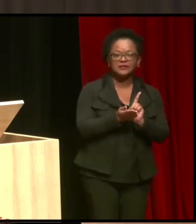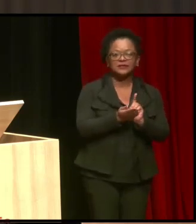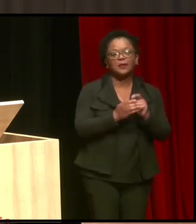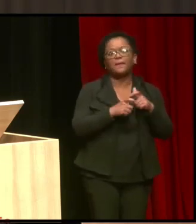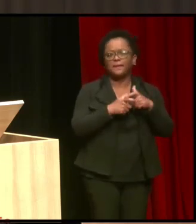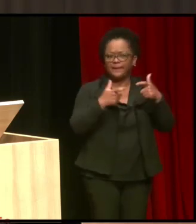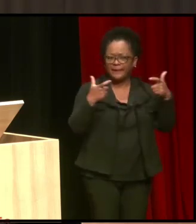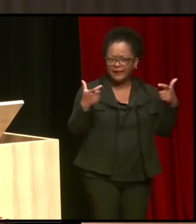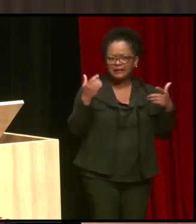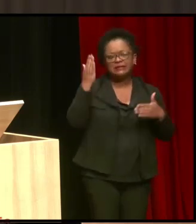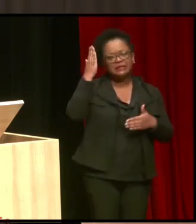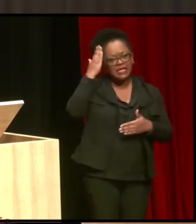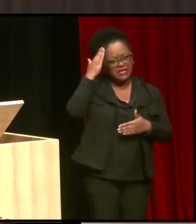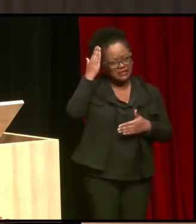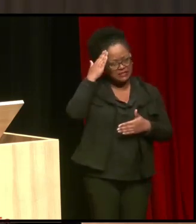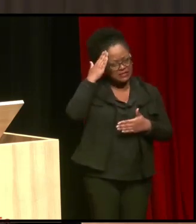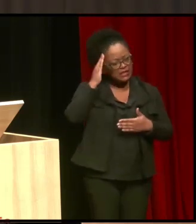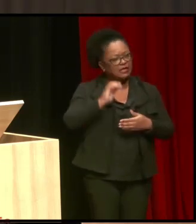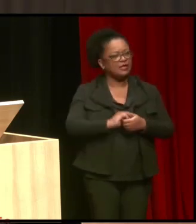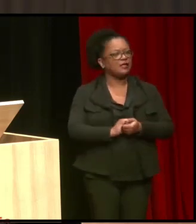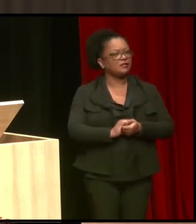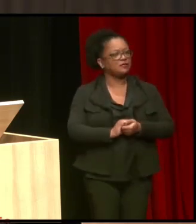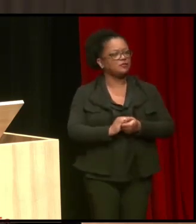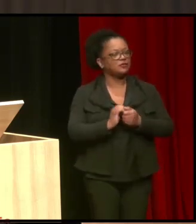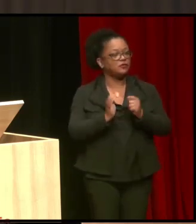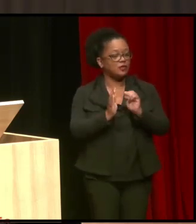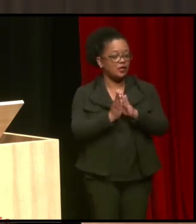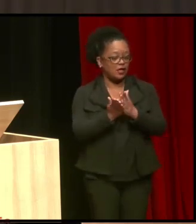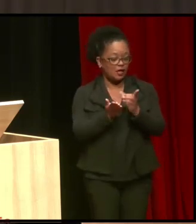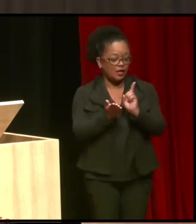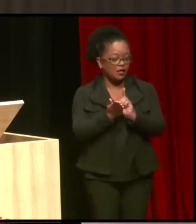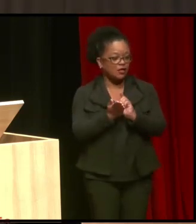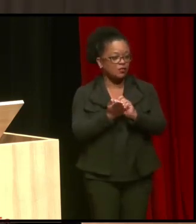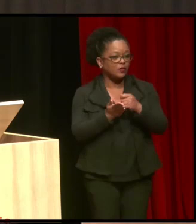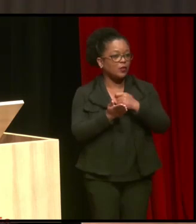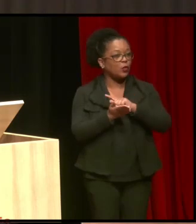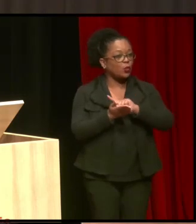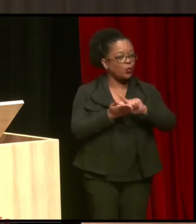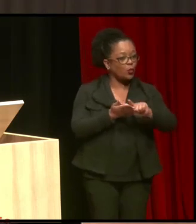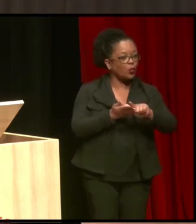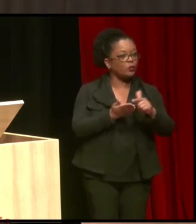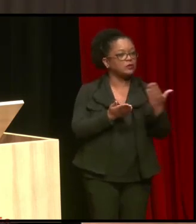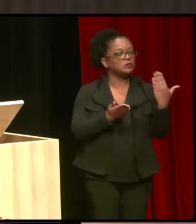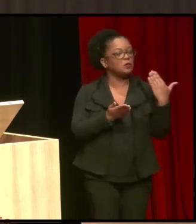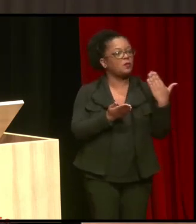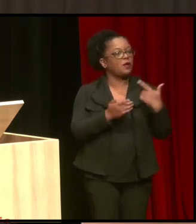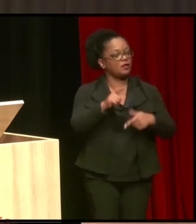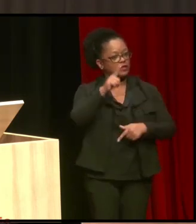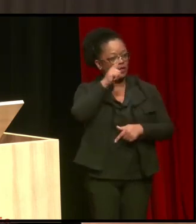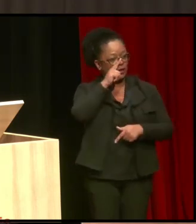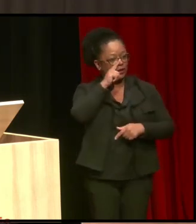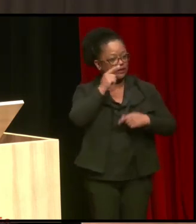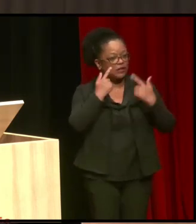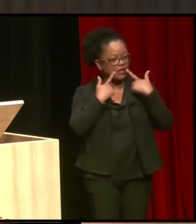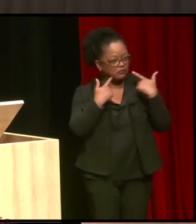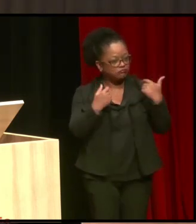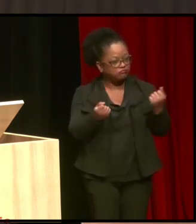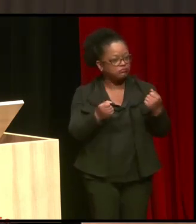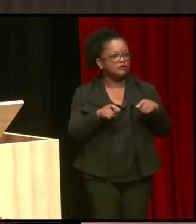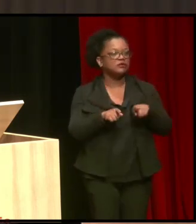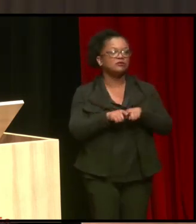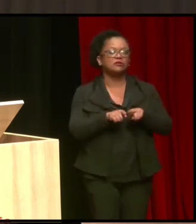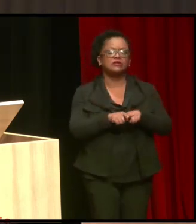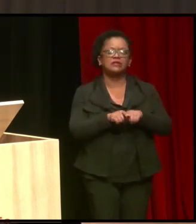maioria, sabe que a Bíblia foi escrita em hebraico, aramaico e grego, né? E não é um livro que foi escrito